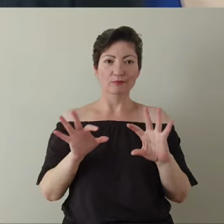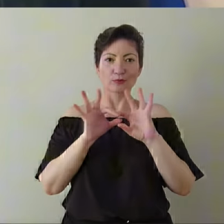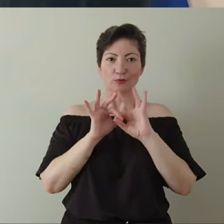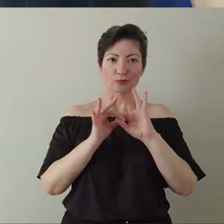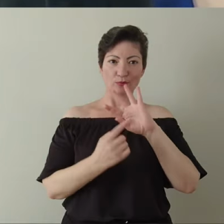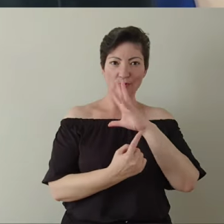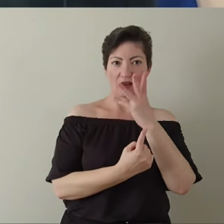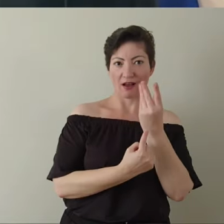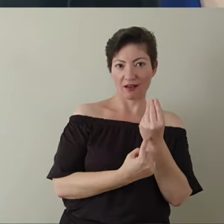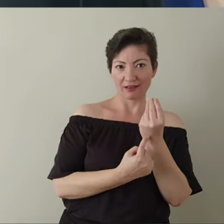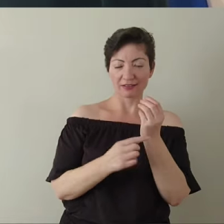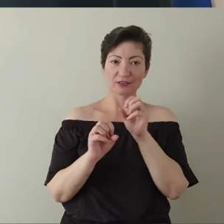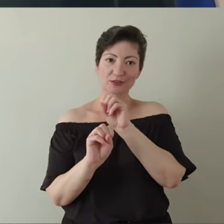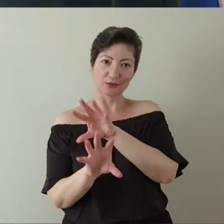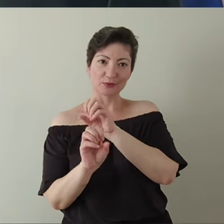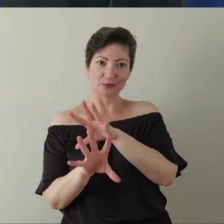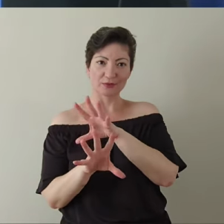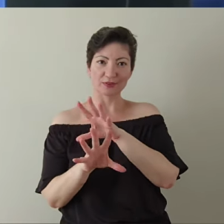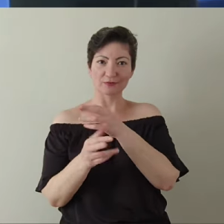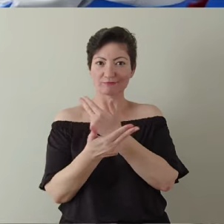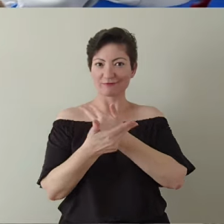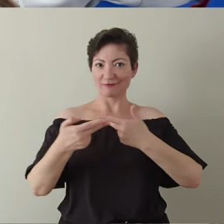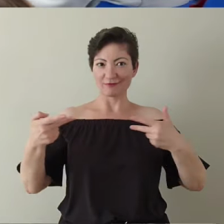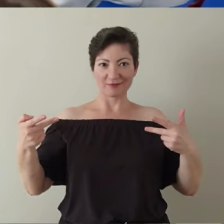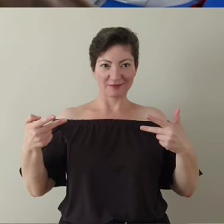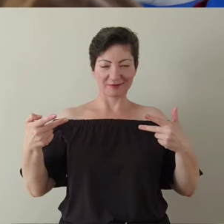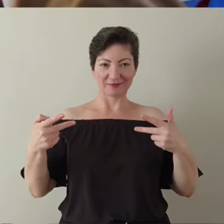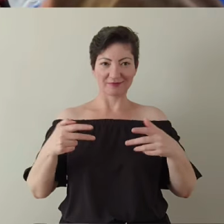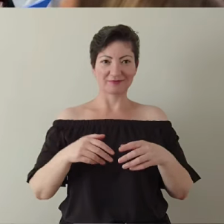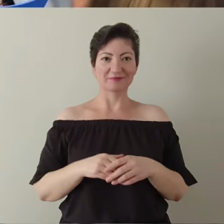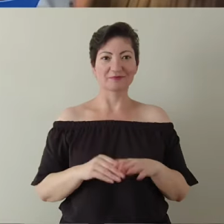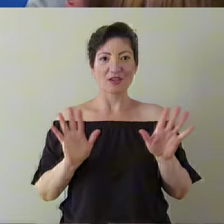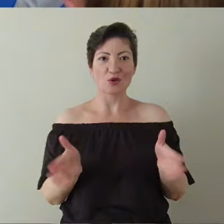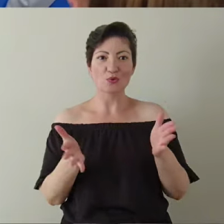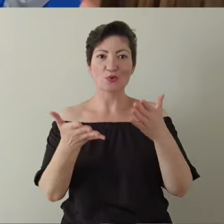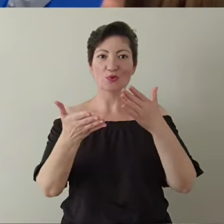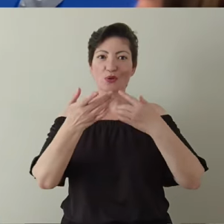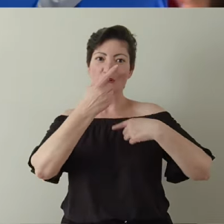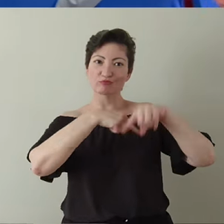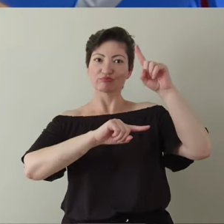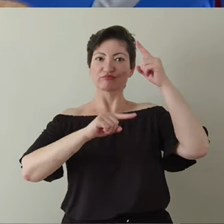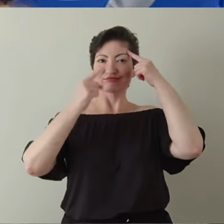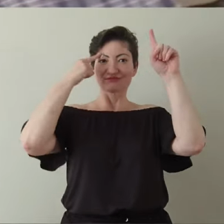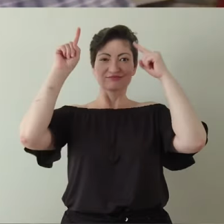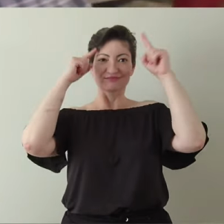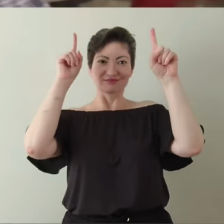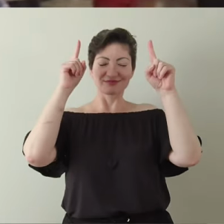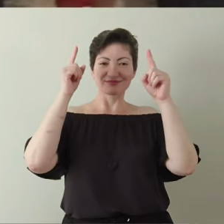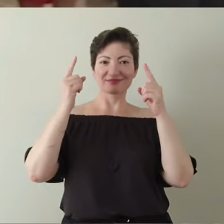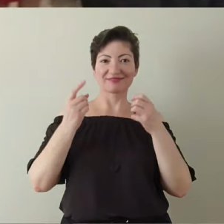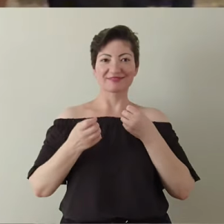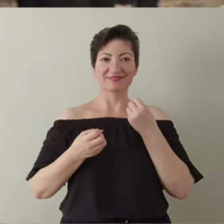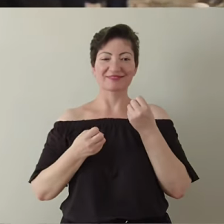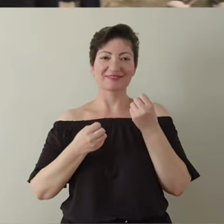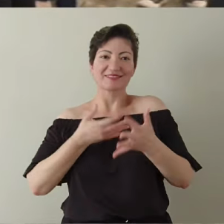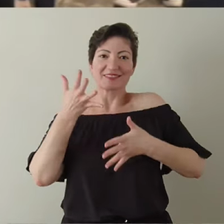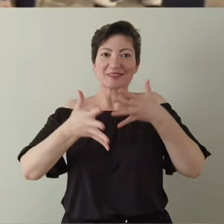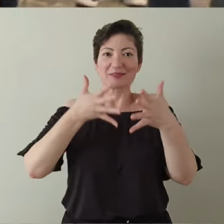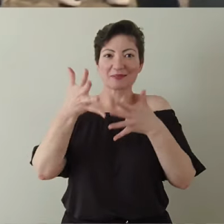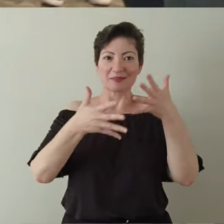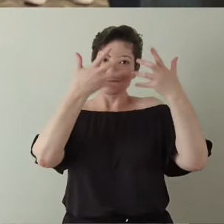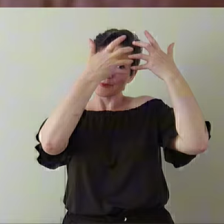arte e educação para diversos públicos, que estimulam seu potencial criativo, expressivo e